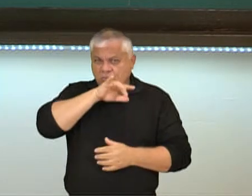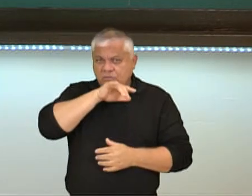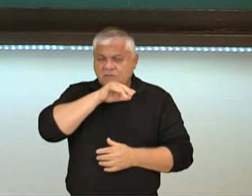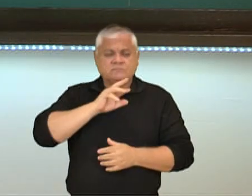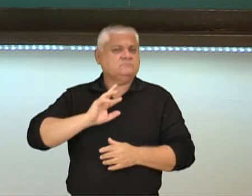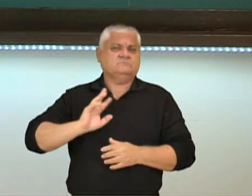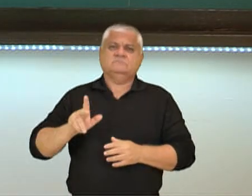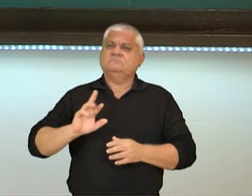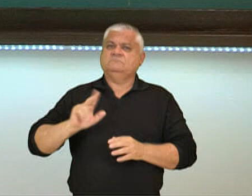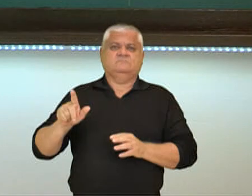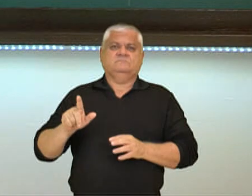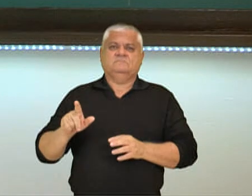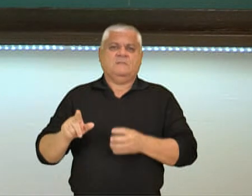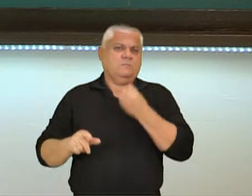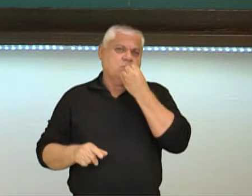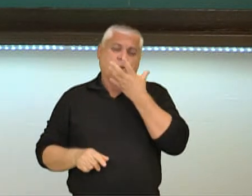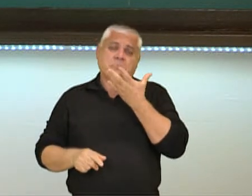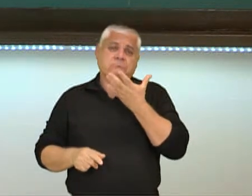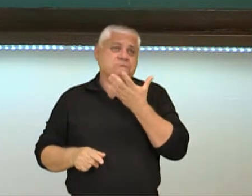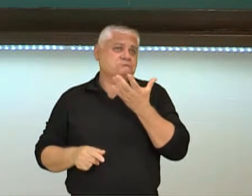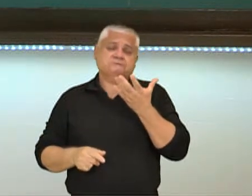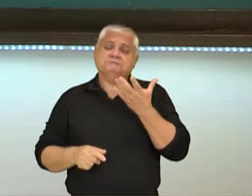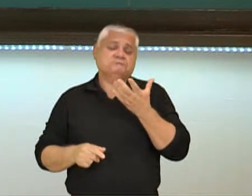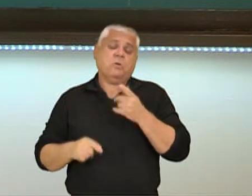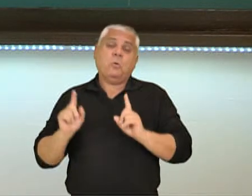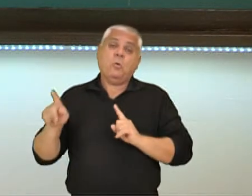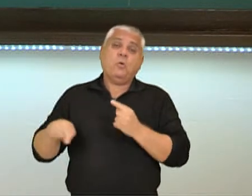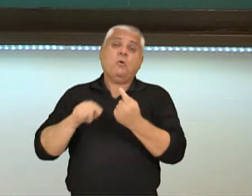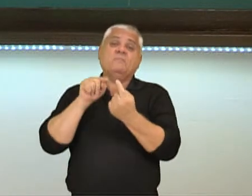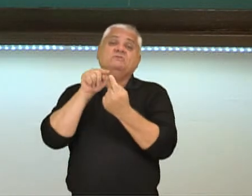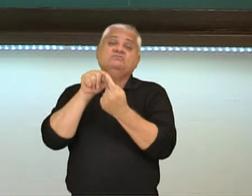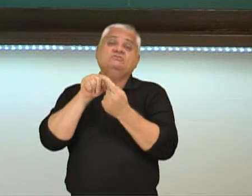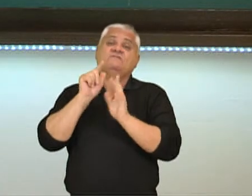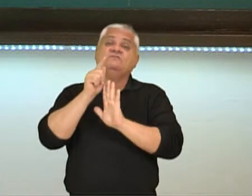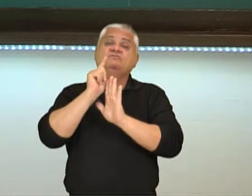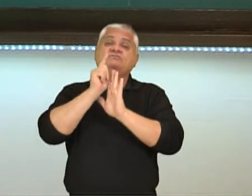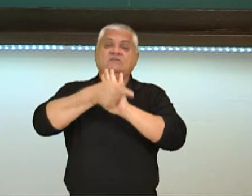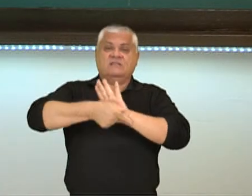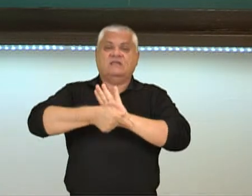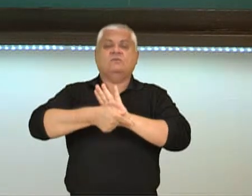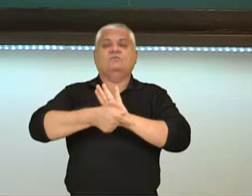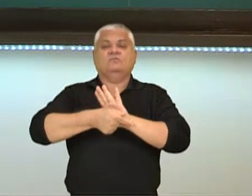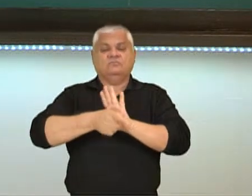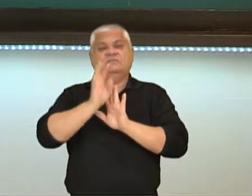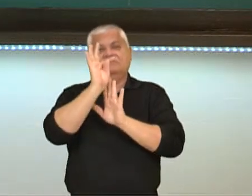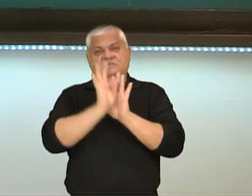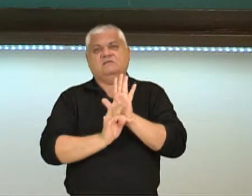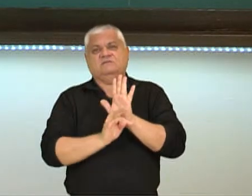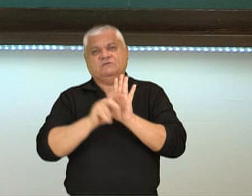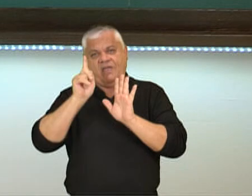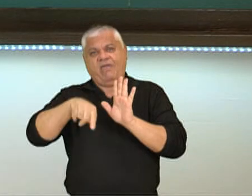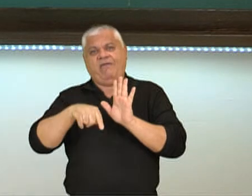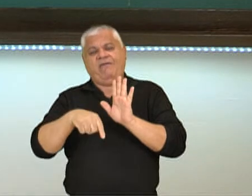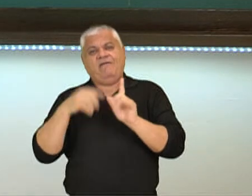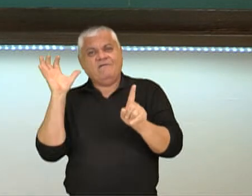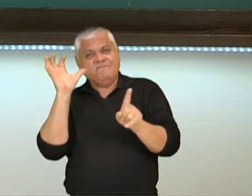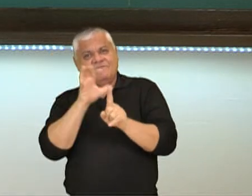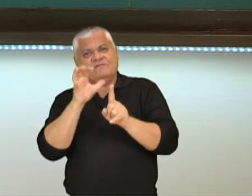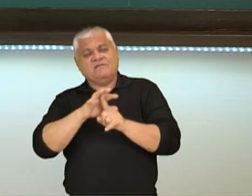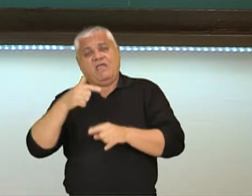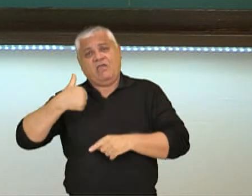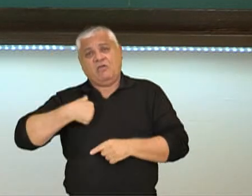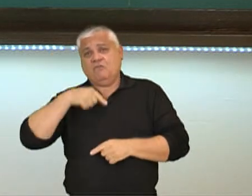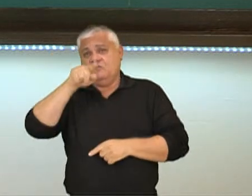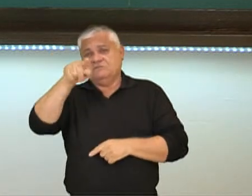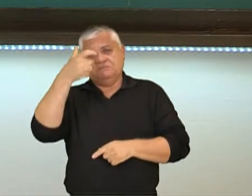Não é ruim e não é bom. É a função do gênero. O gênero textual tem a função de fazer eu ou